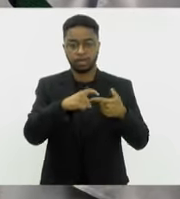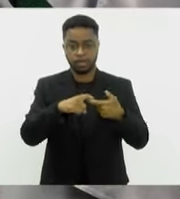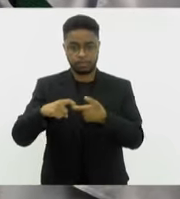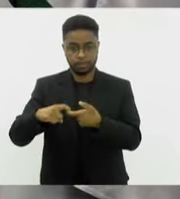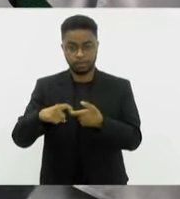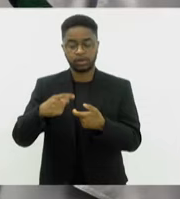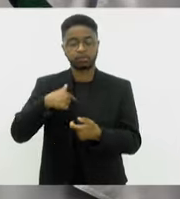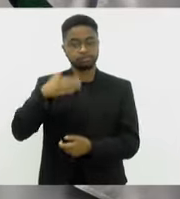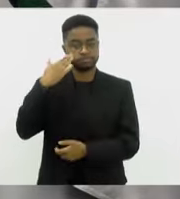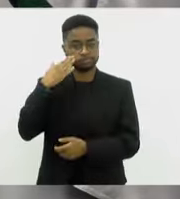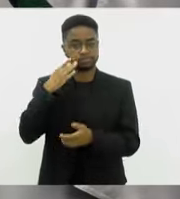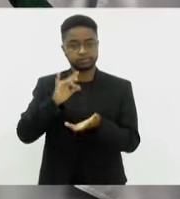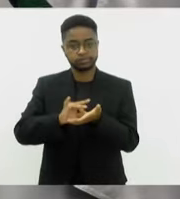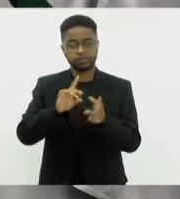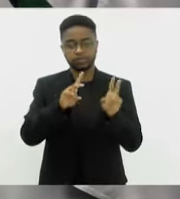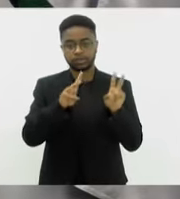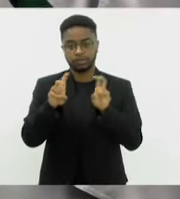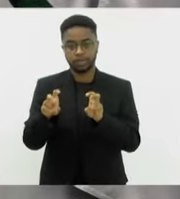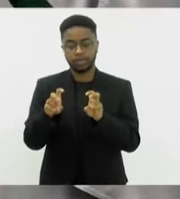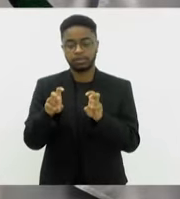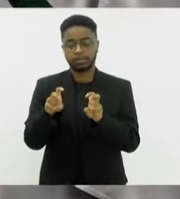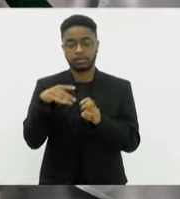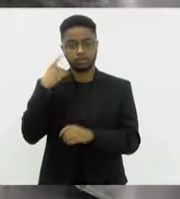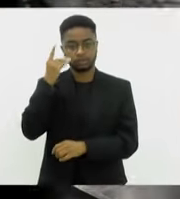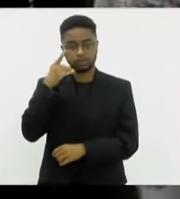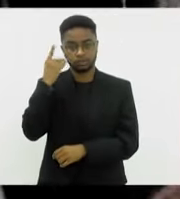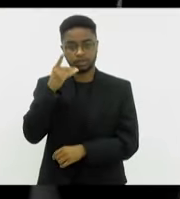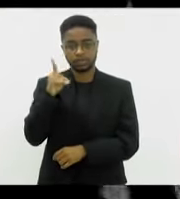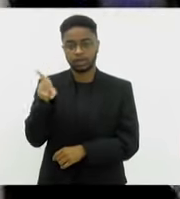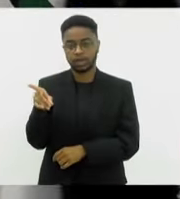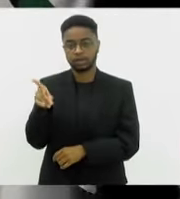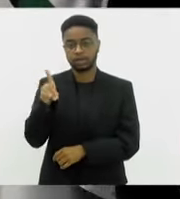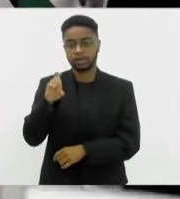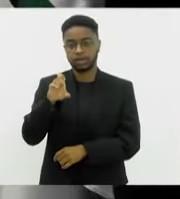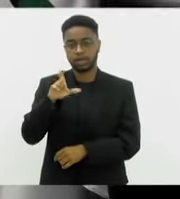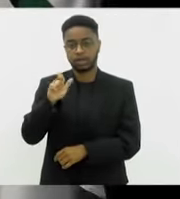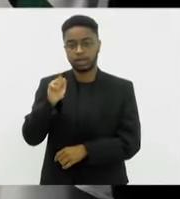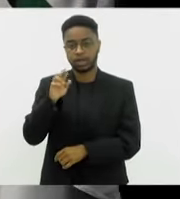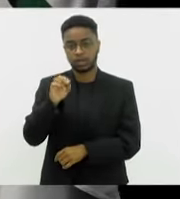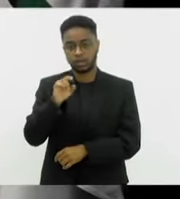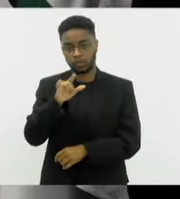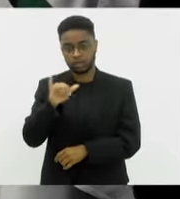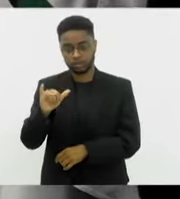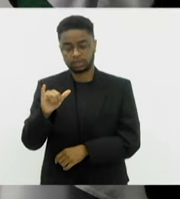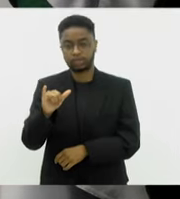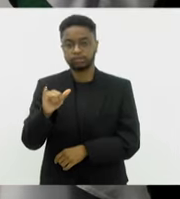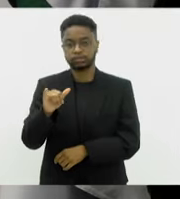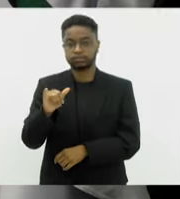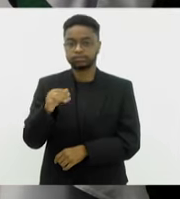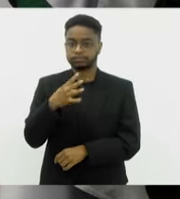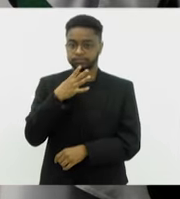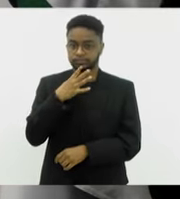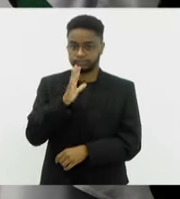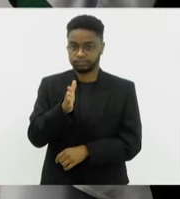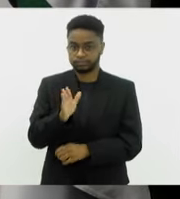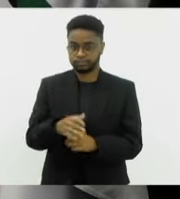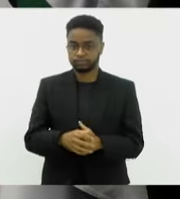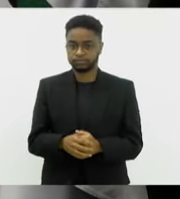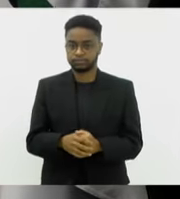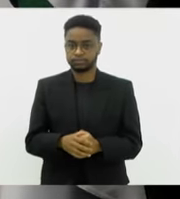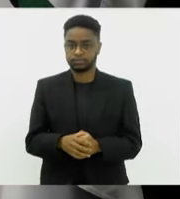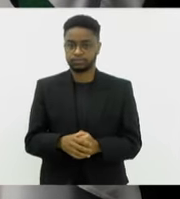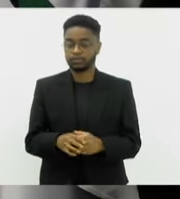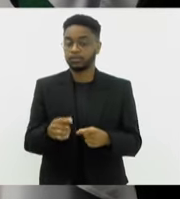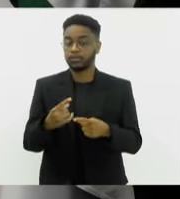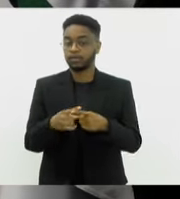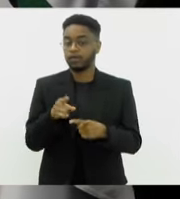eu sei que é um tema que o deputado Delaroli é muito caro ao mandato de Vossa Excelência. Vossa Excelência,